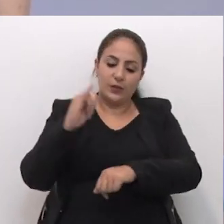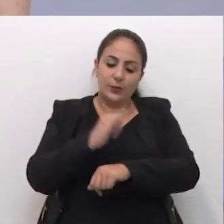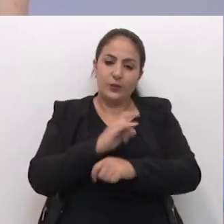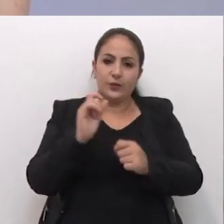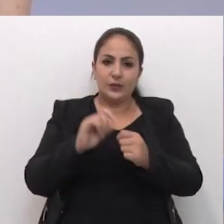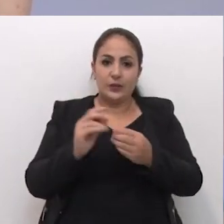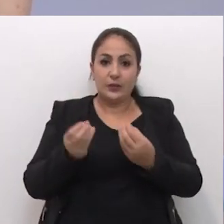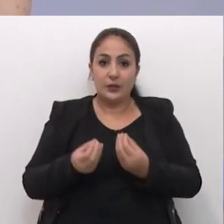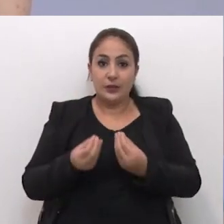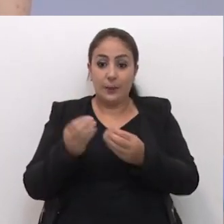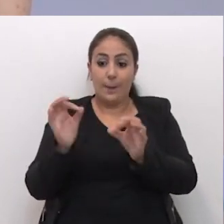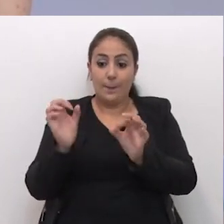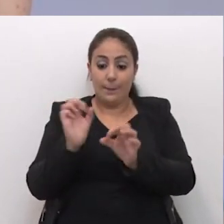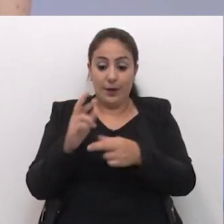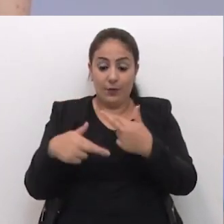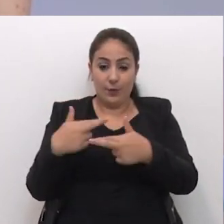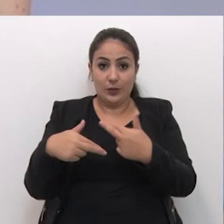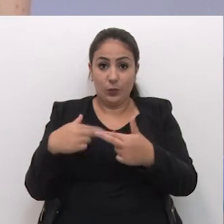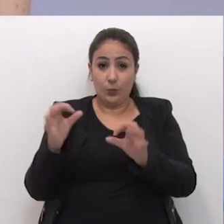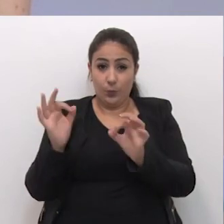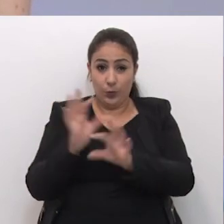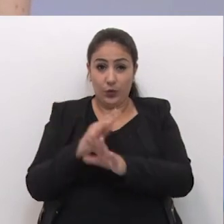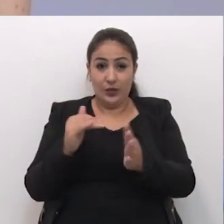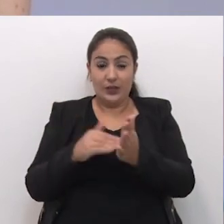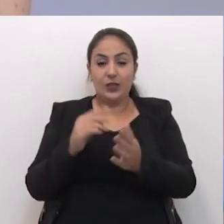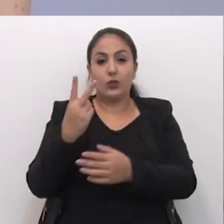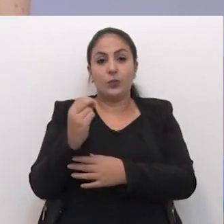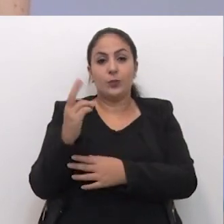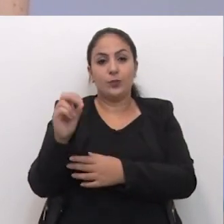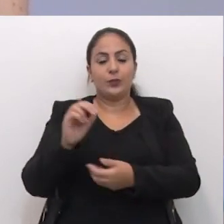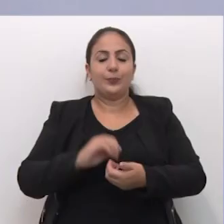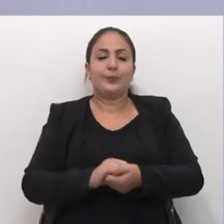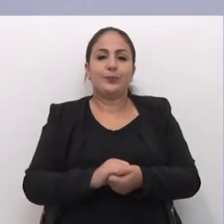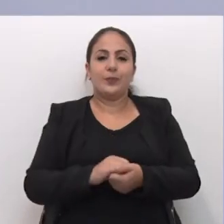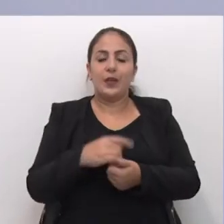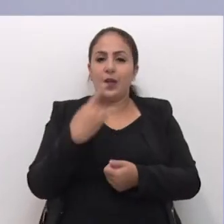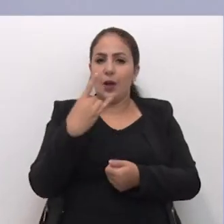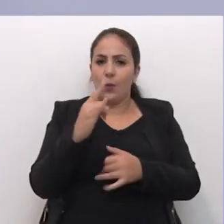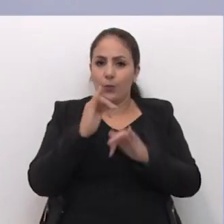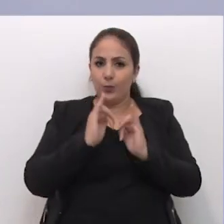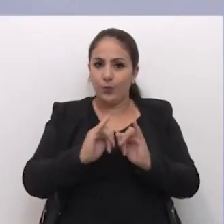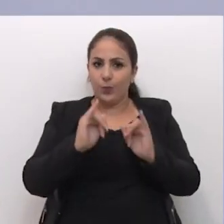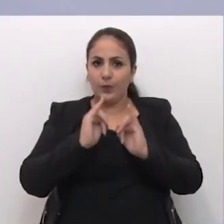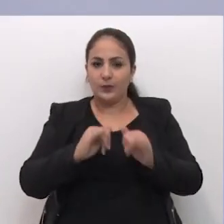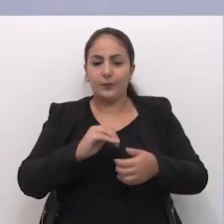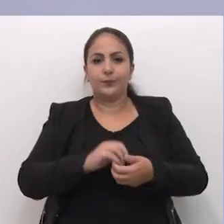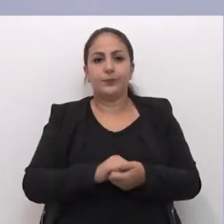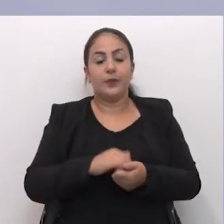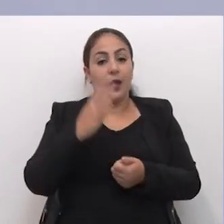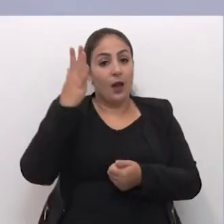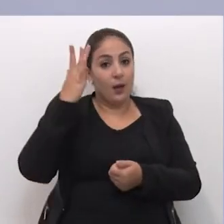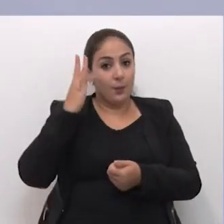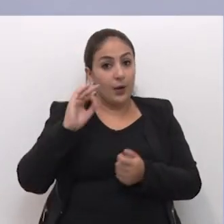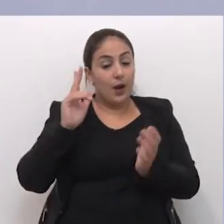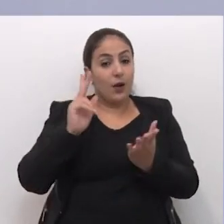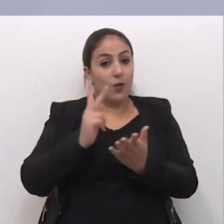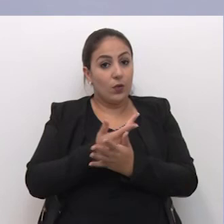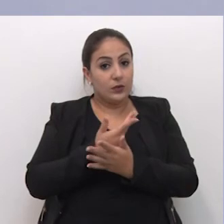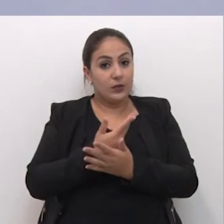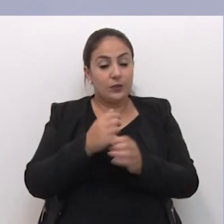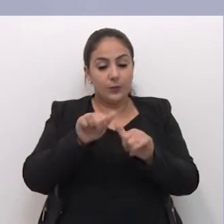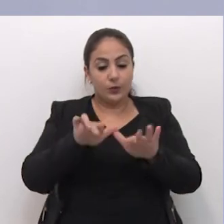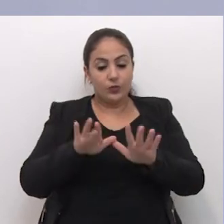que o aeroporto seja entregue remodelado até 2020. E uma última informação.